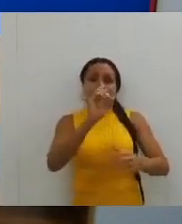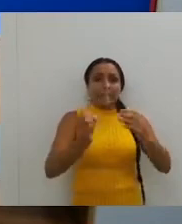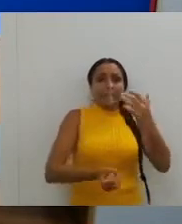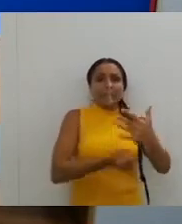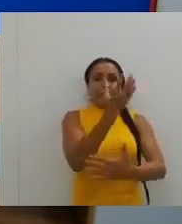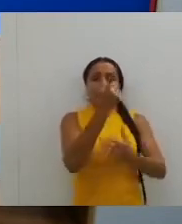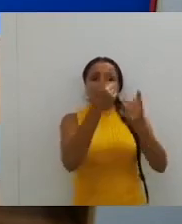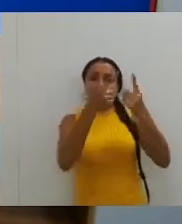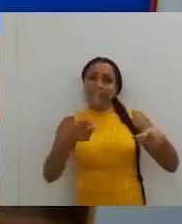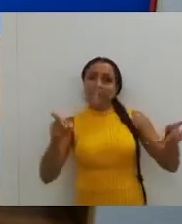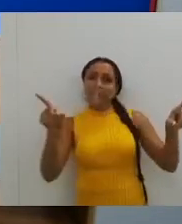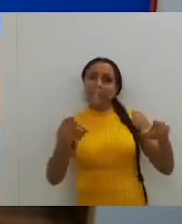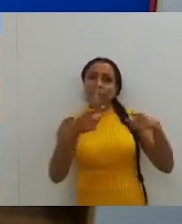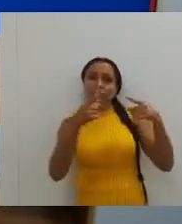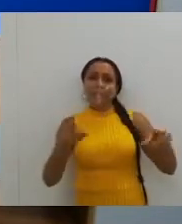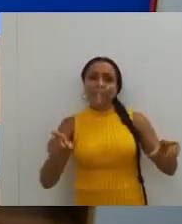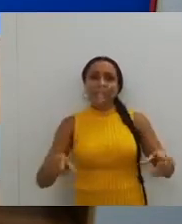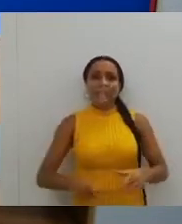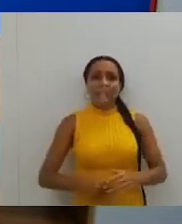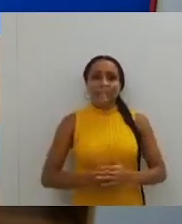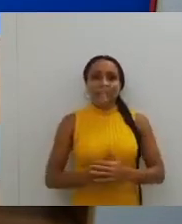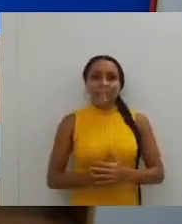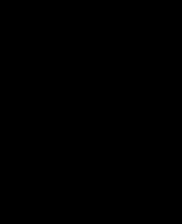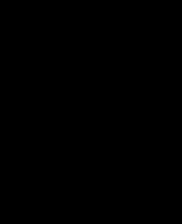Criatividade Musical.